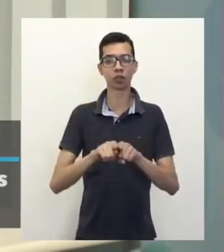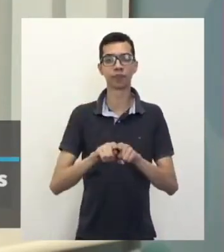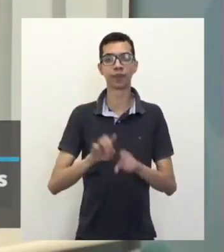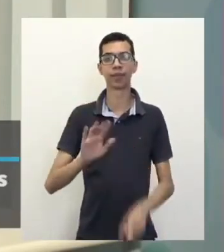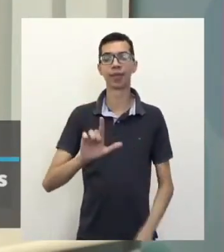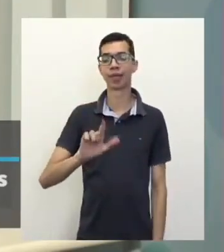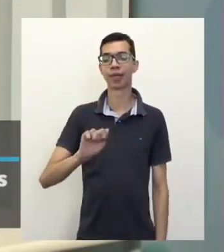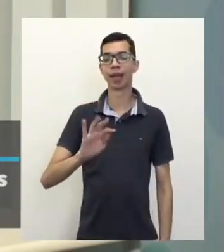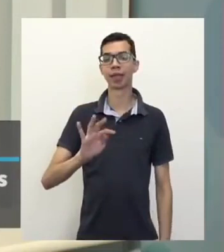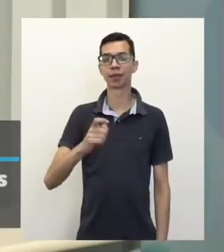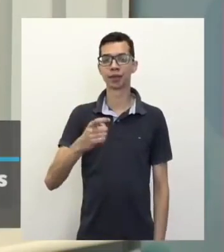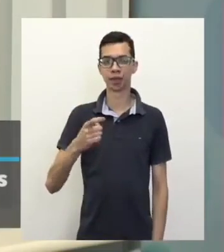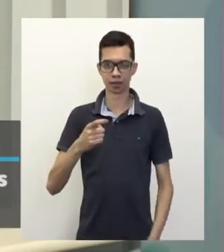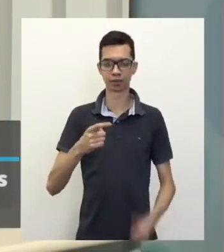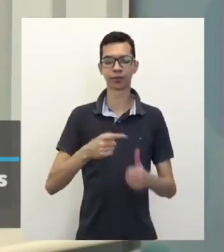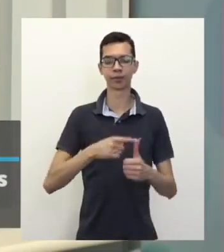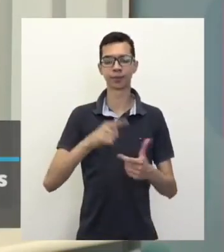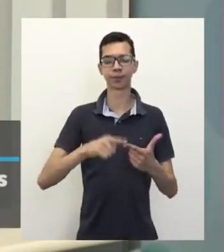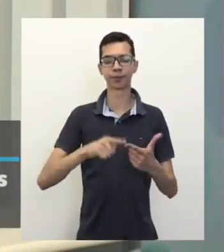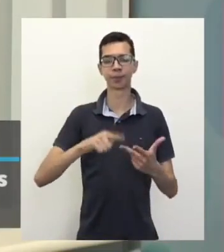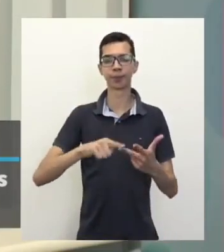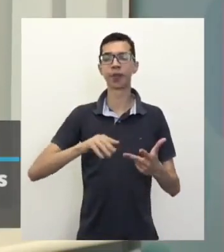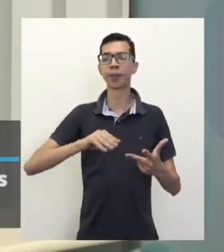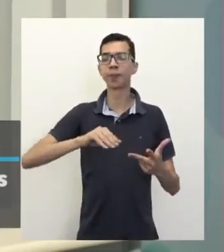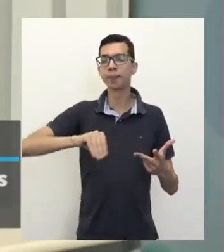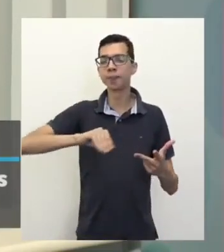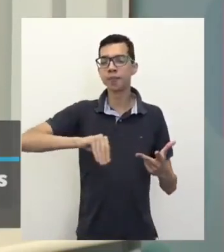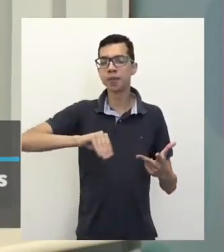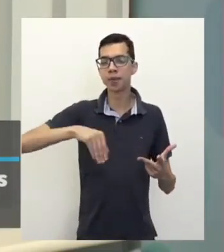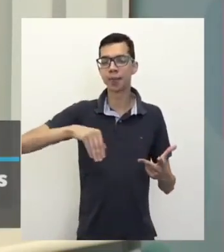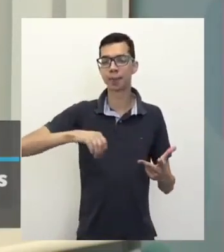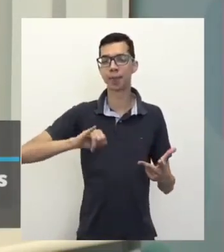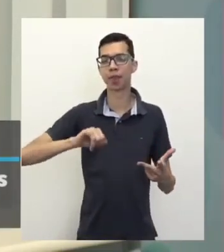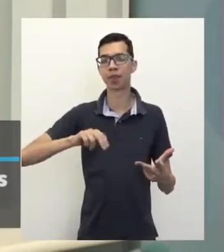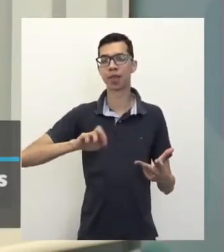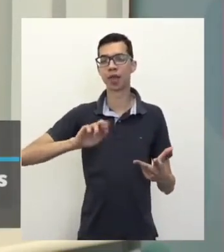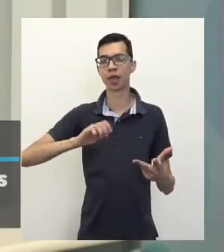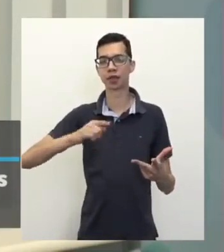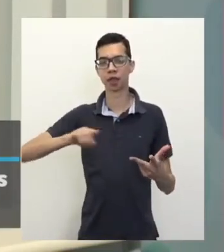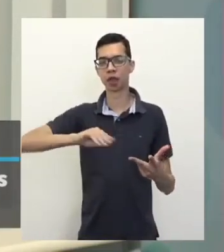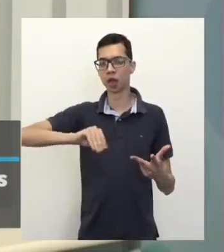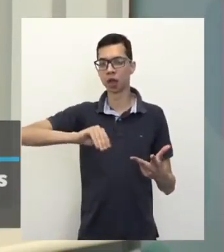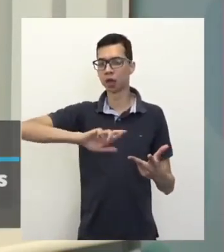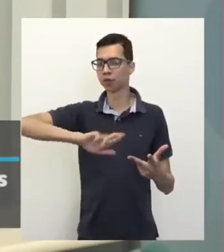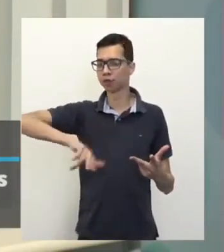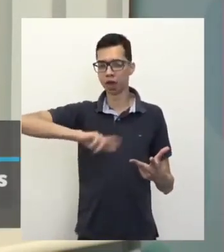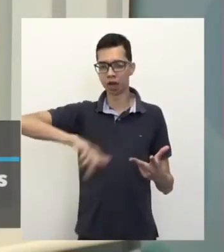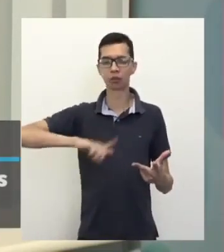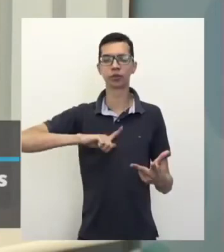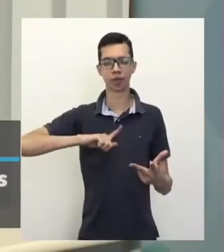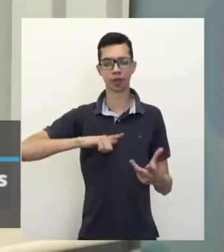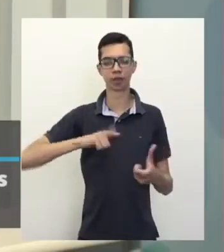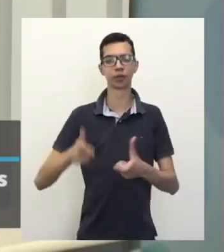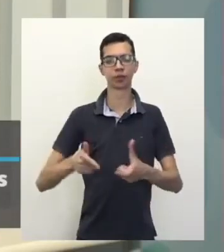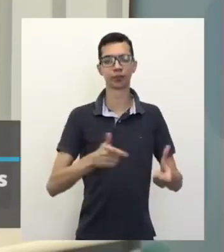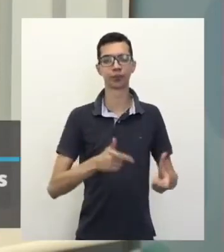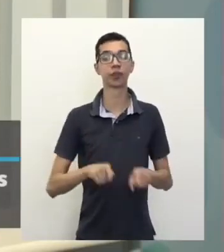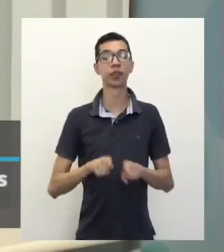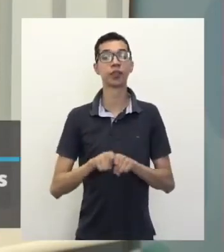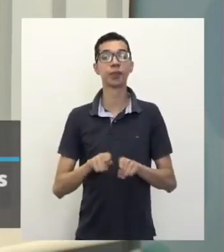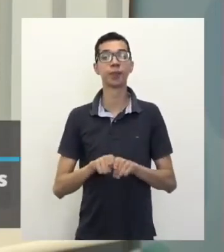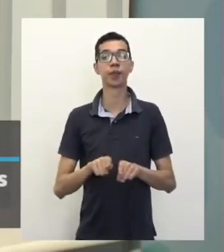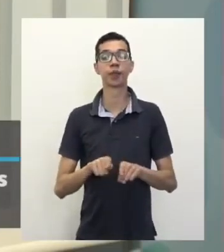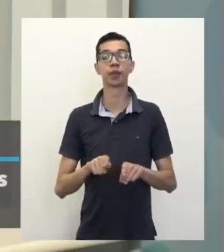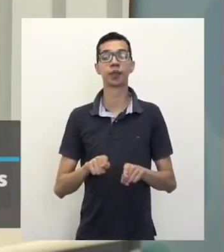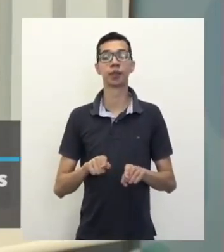questão da mineração, de quanto essa região ela tem, né, muitas reservas de minério e o quanto é